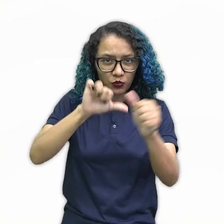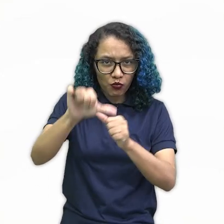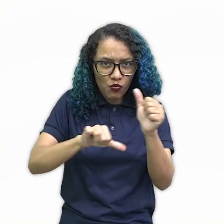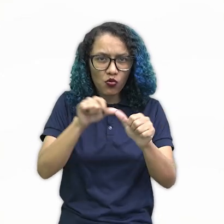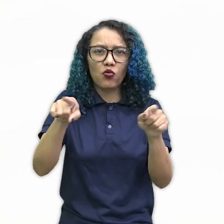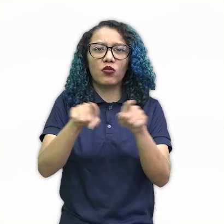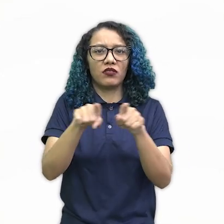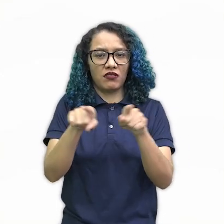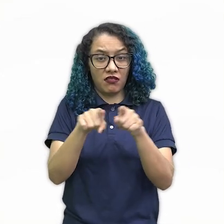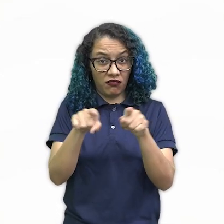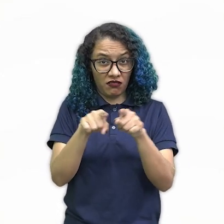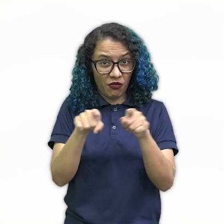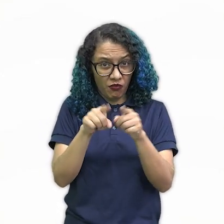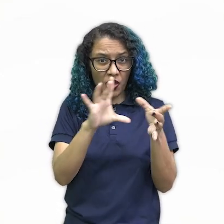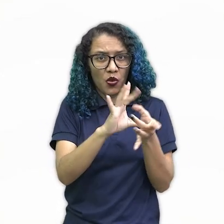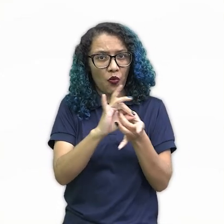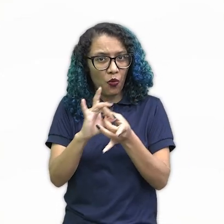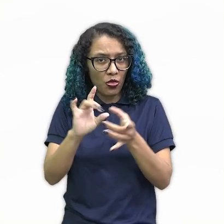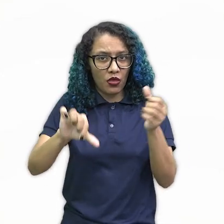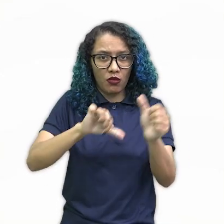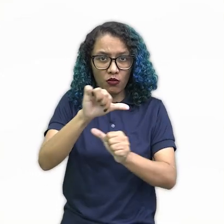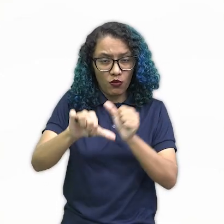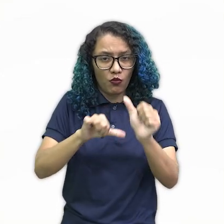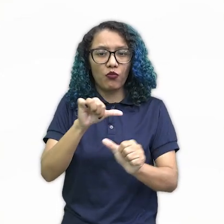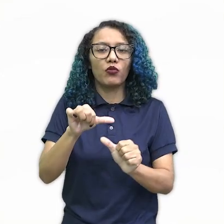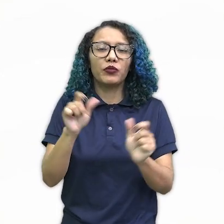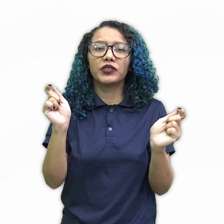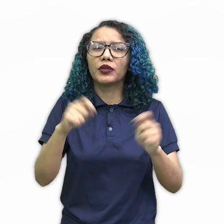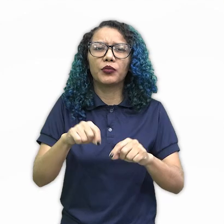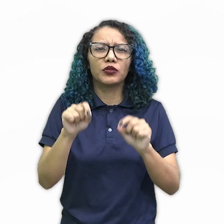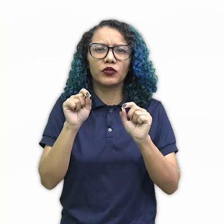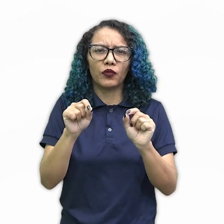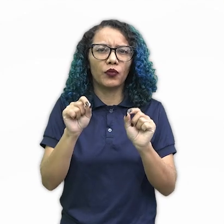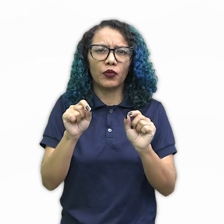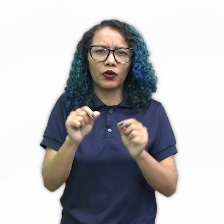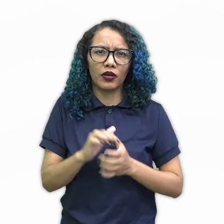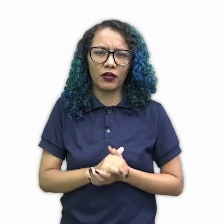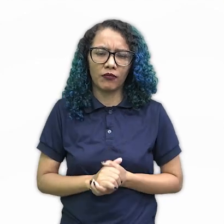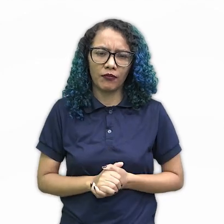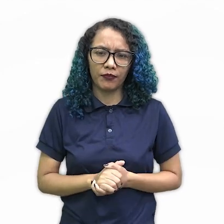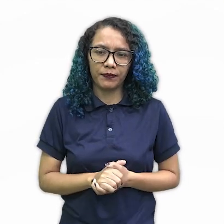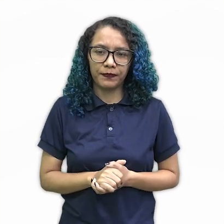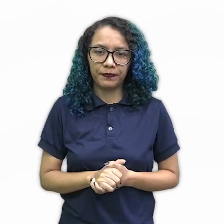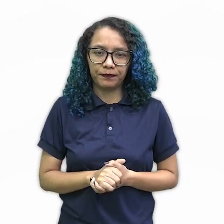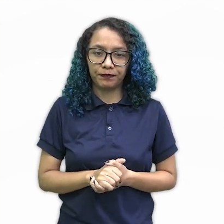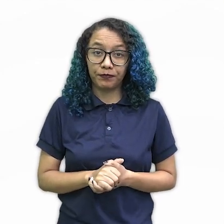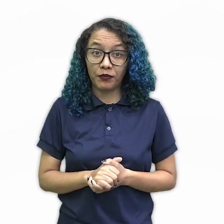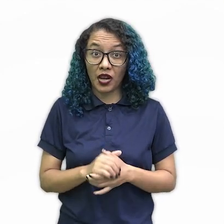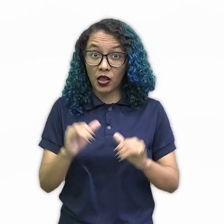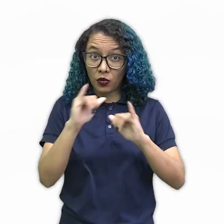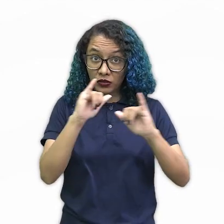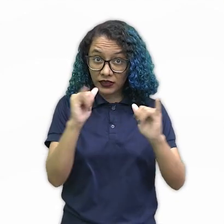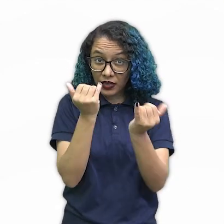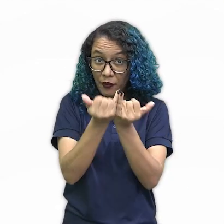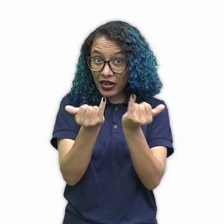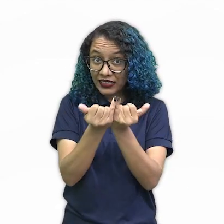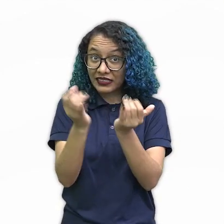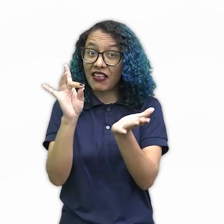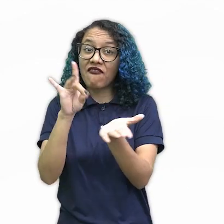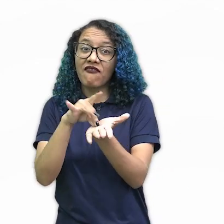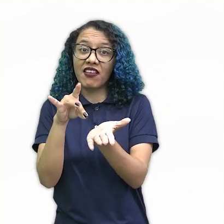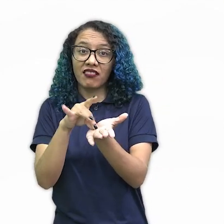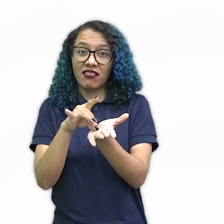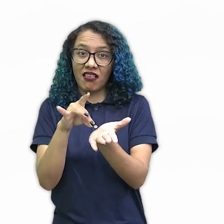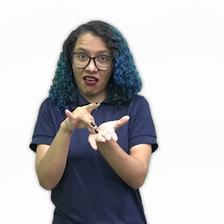a situação para que a notícia se pareça mais com aquilo que eles querem